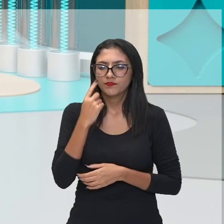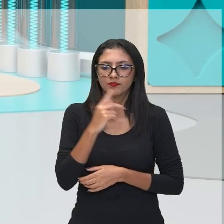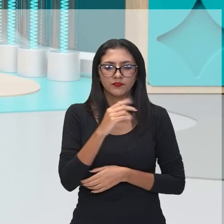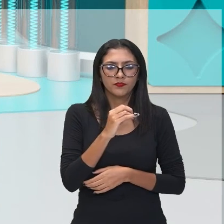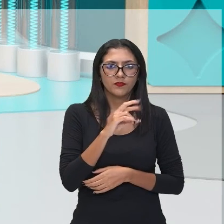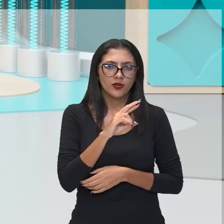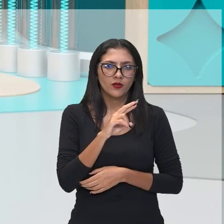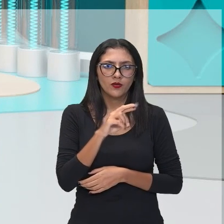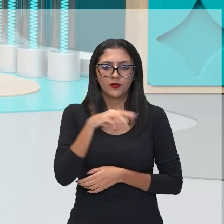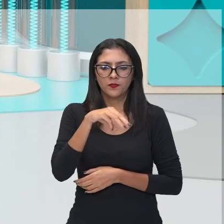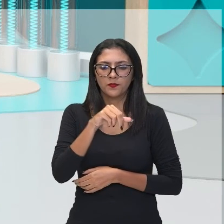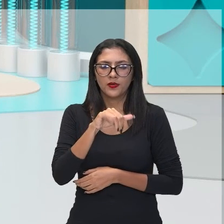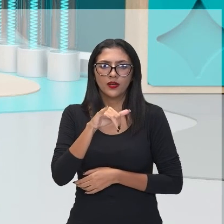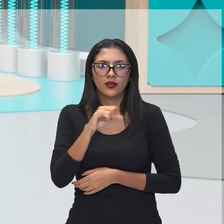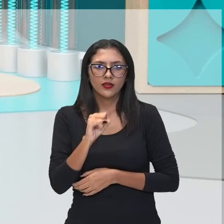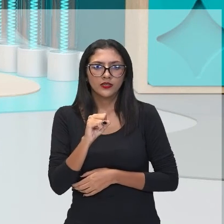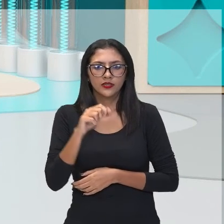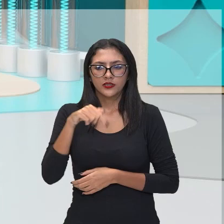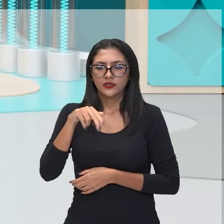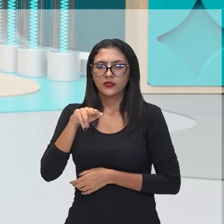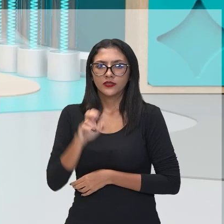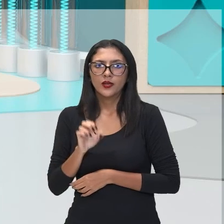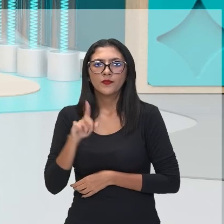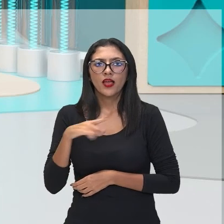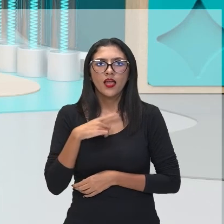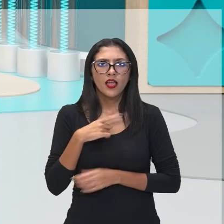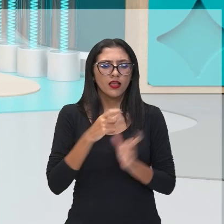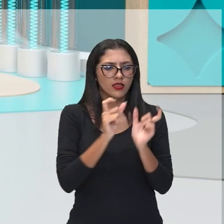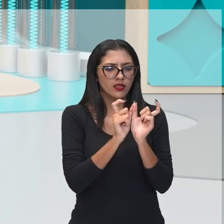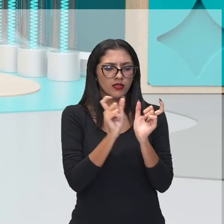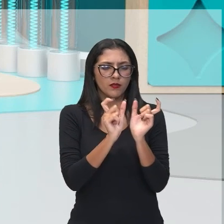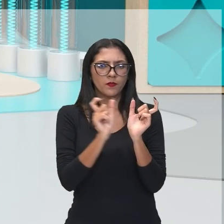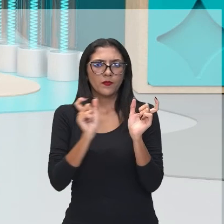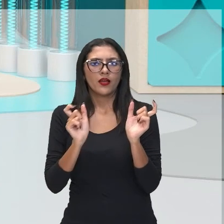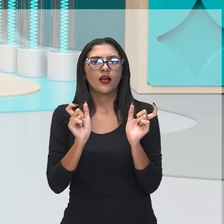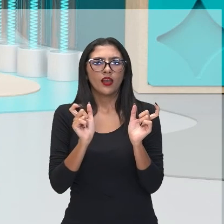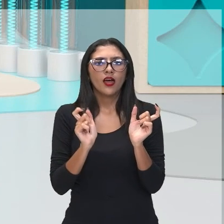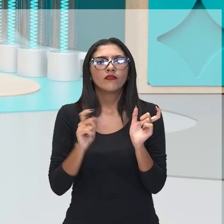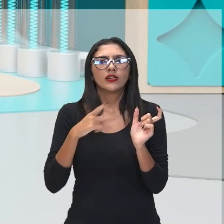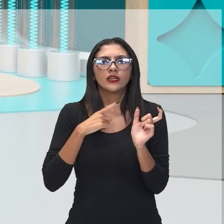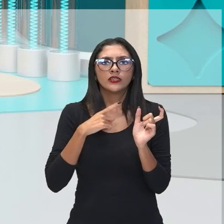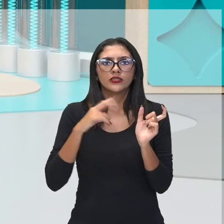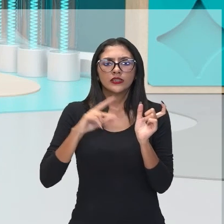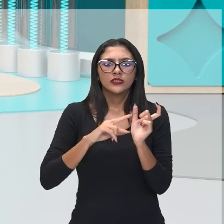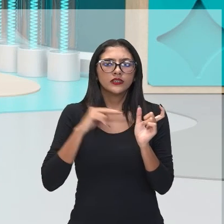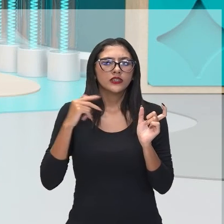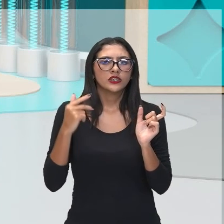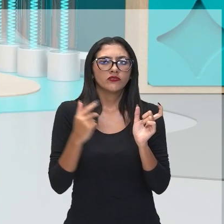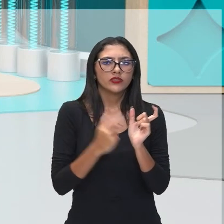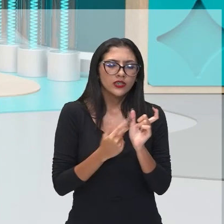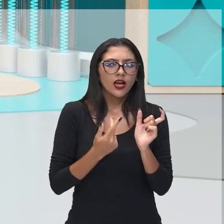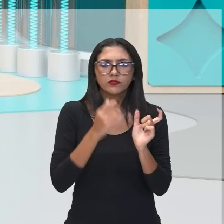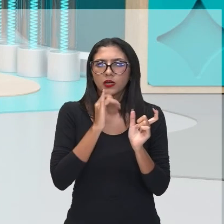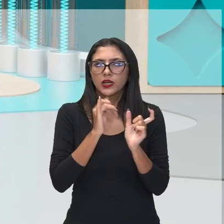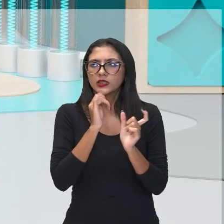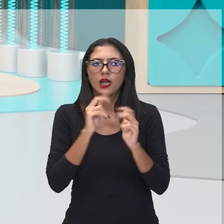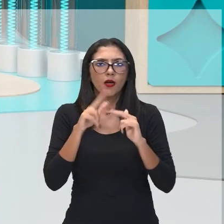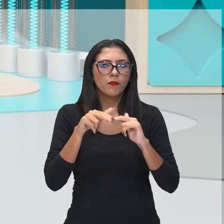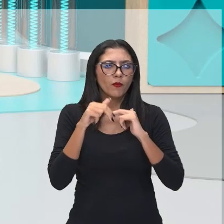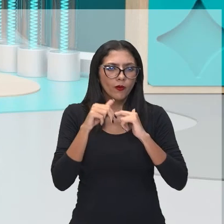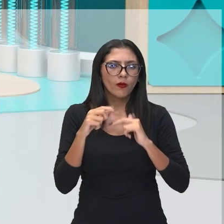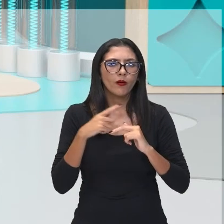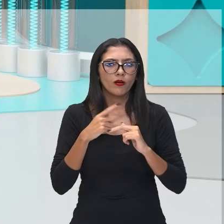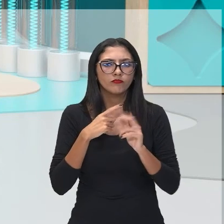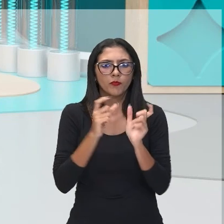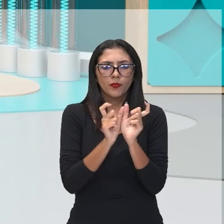que, perceba essa locução conjuntiva, por mais que, embora eu seja contrário à prisão